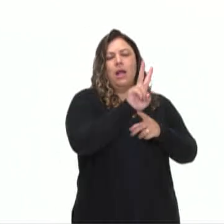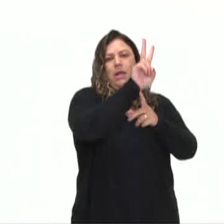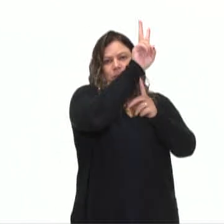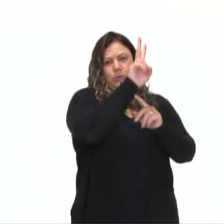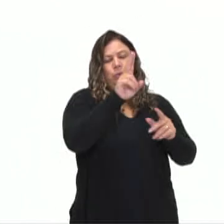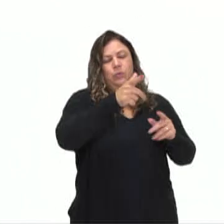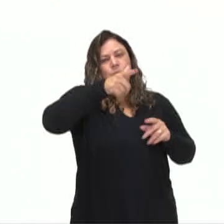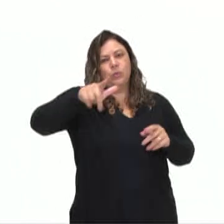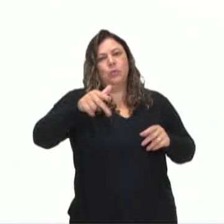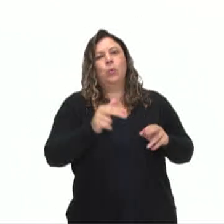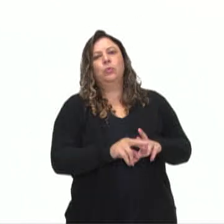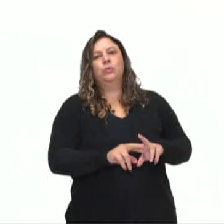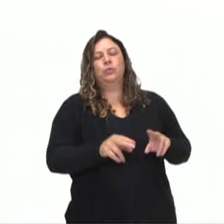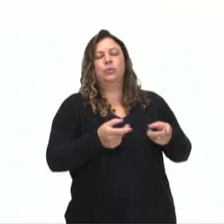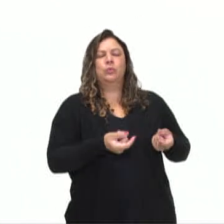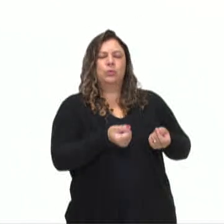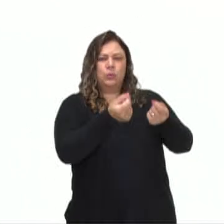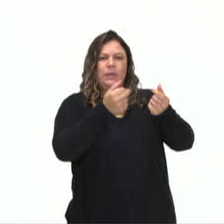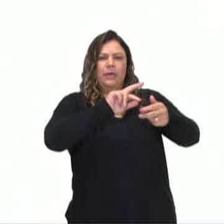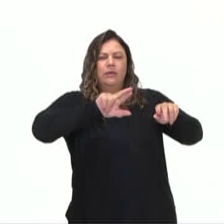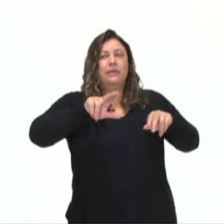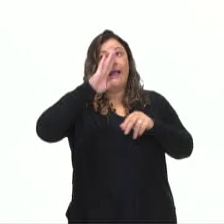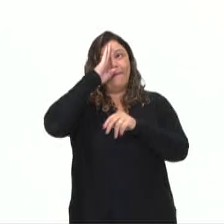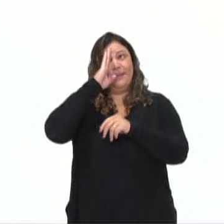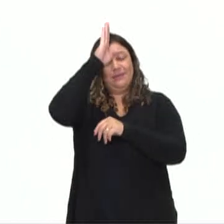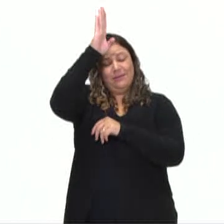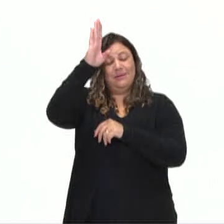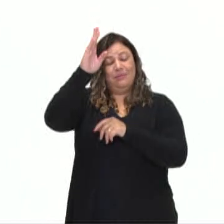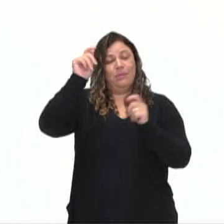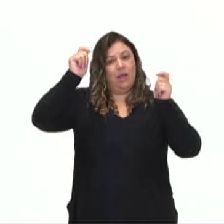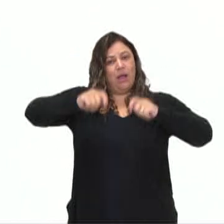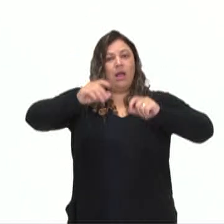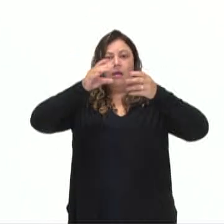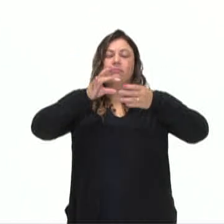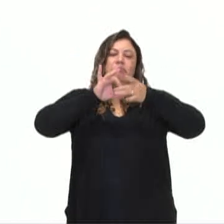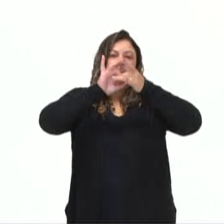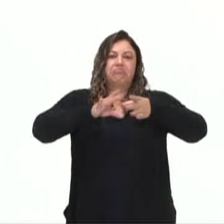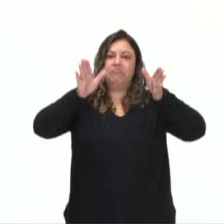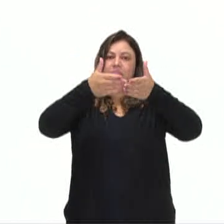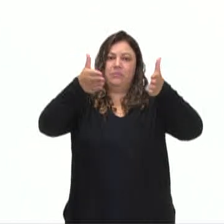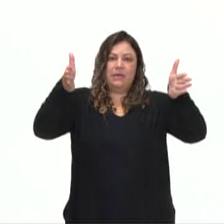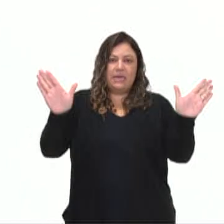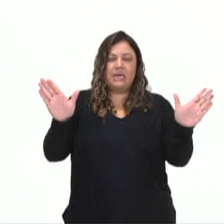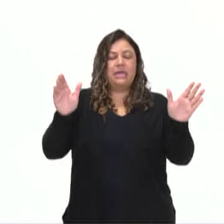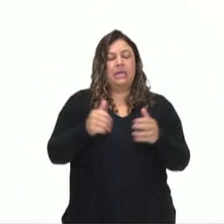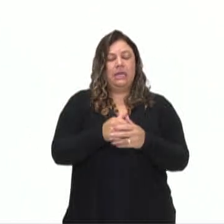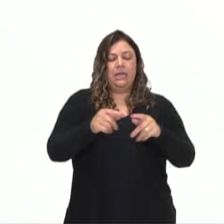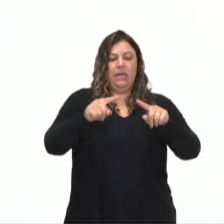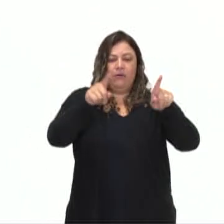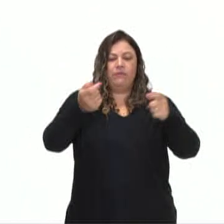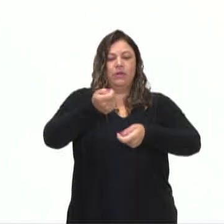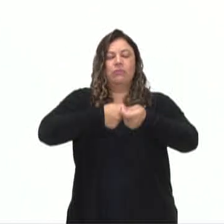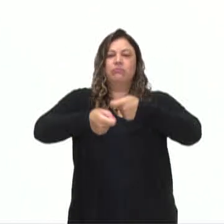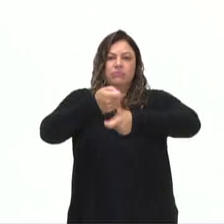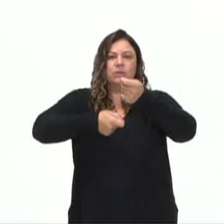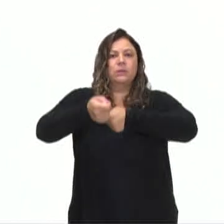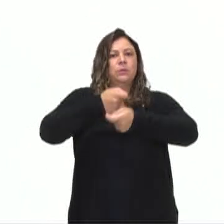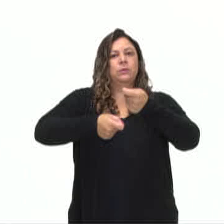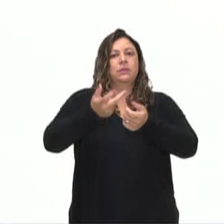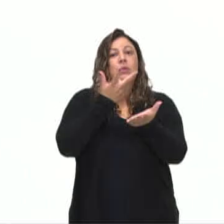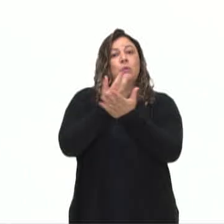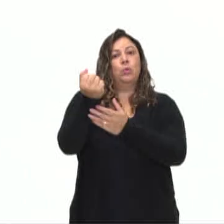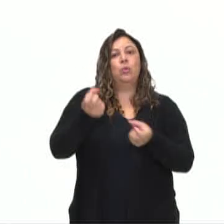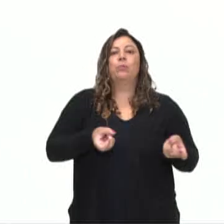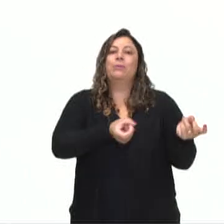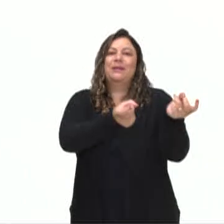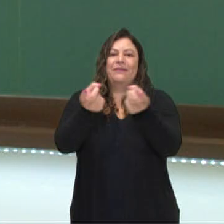tá? A principal função da Bolsa de Valores é manter transparente e adequado o local para negociação de compra e venda